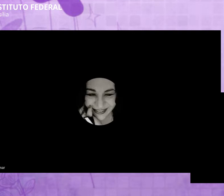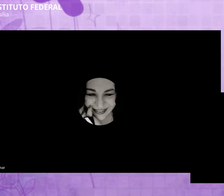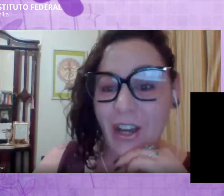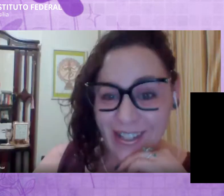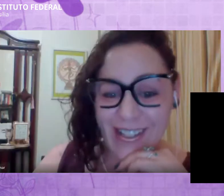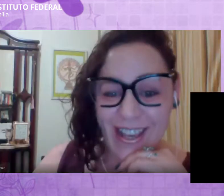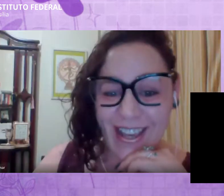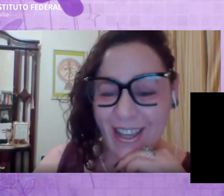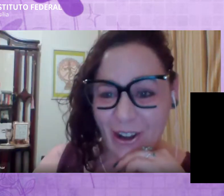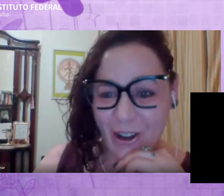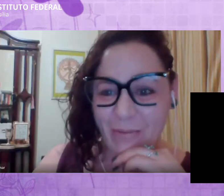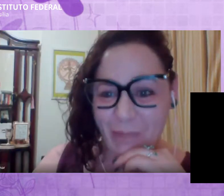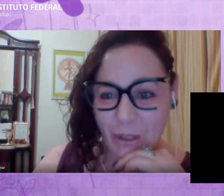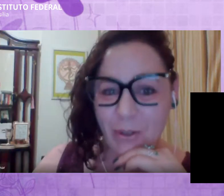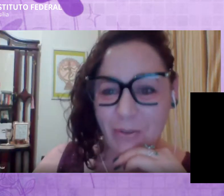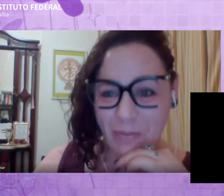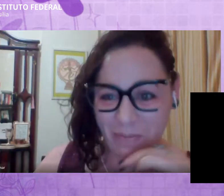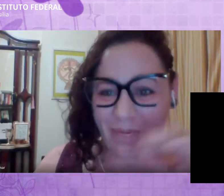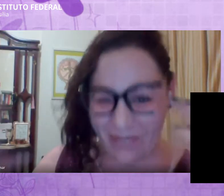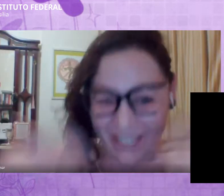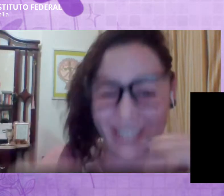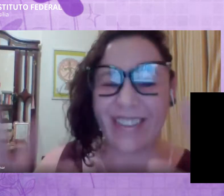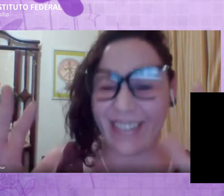Pode continuar se você quiser, Carol. Pode.